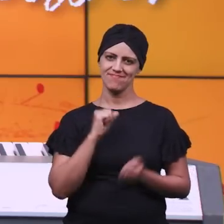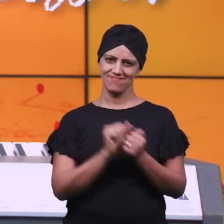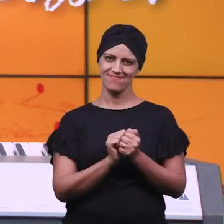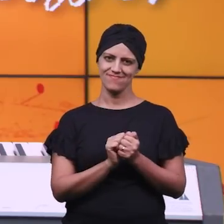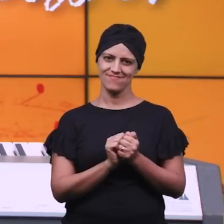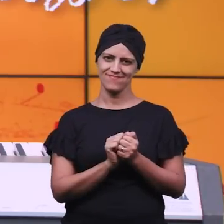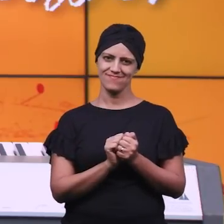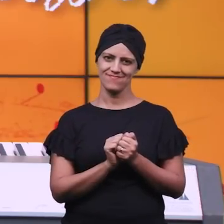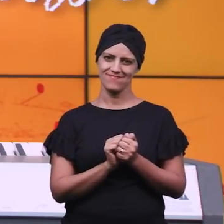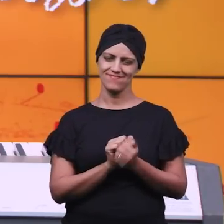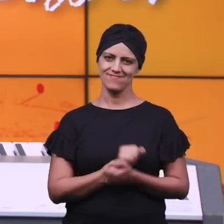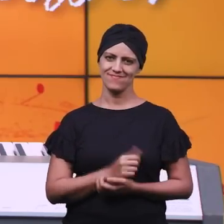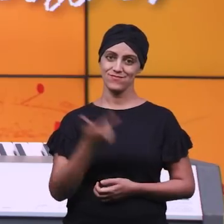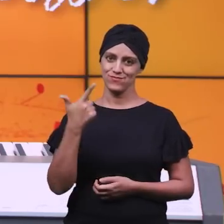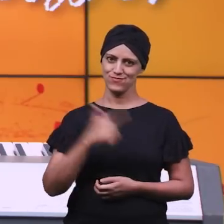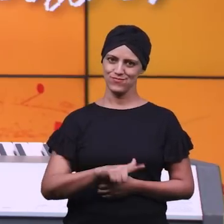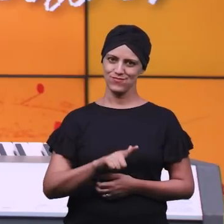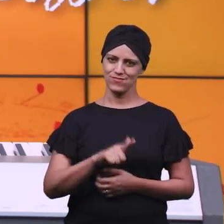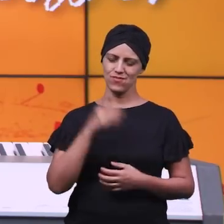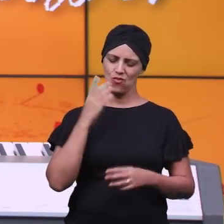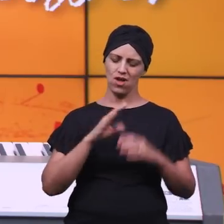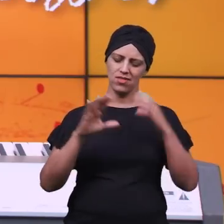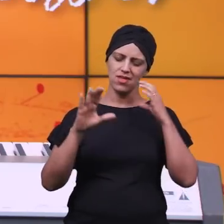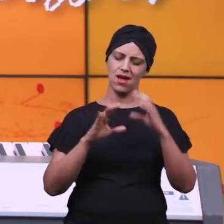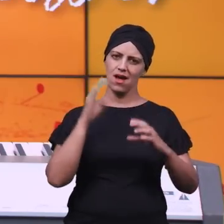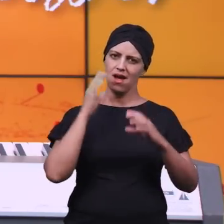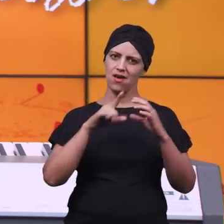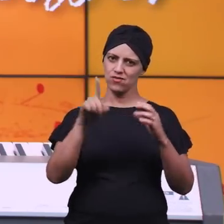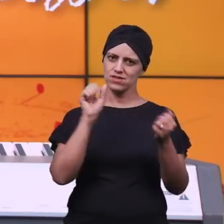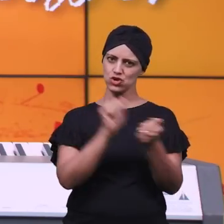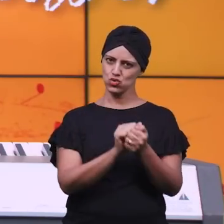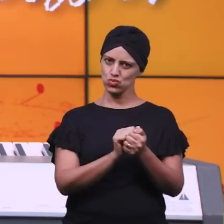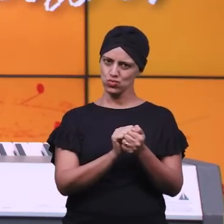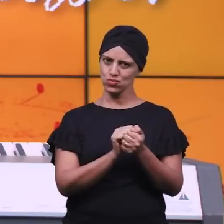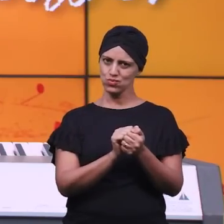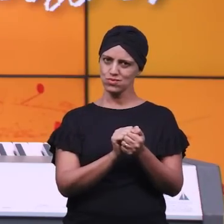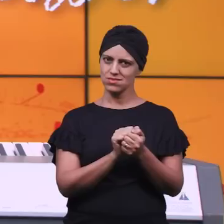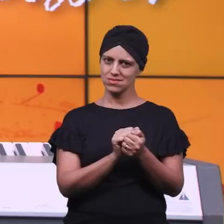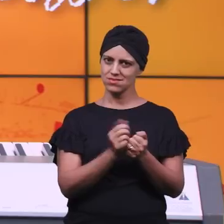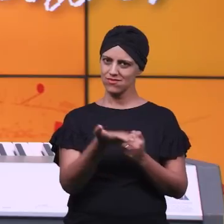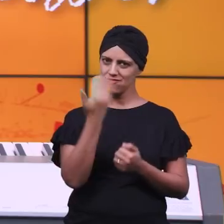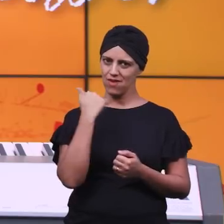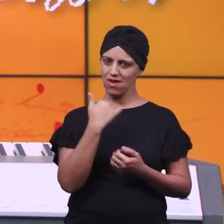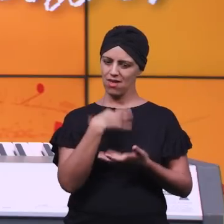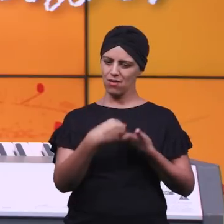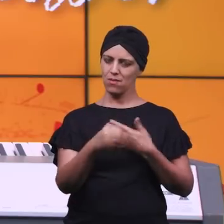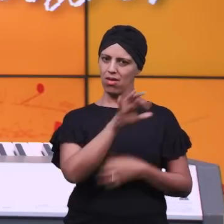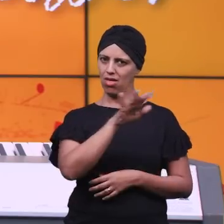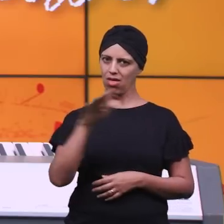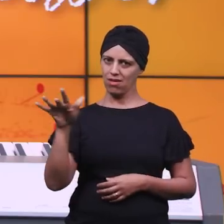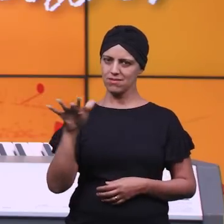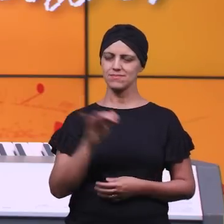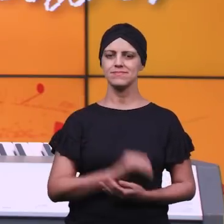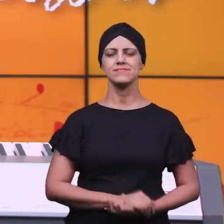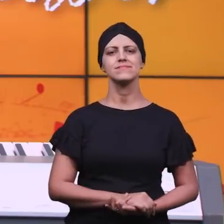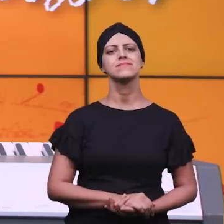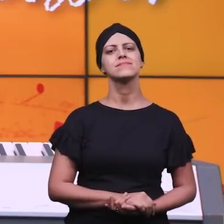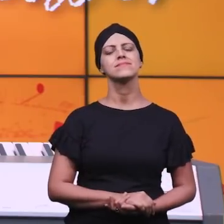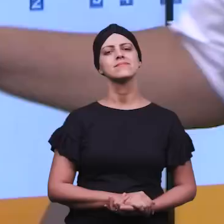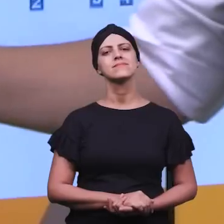Vamos fazer juntos? A tia vai começar a solfejar, você acompanha e vai cantando o nome da